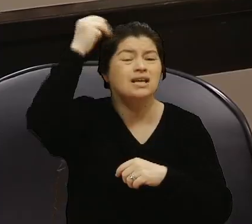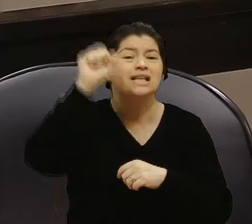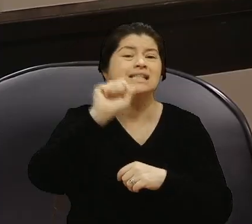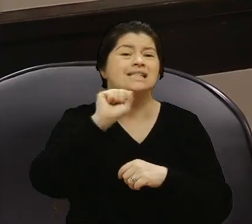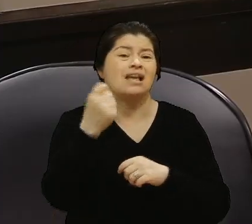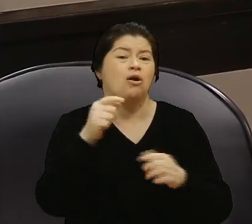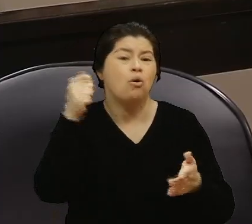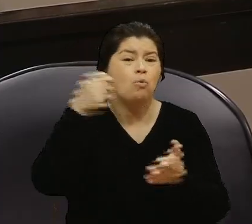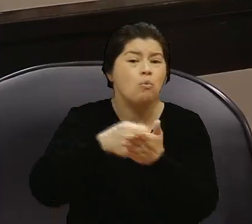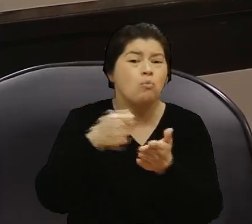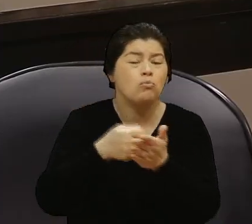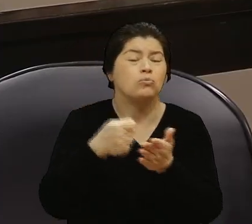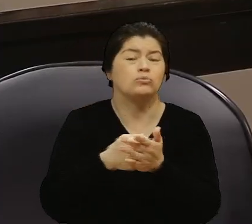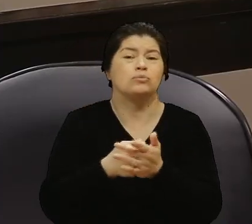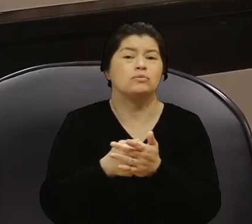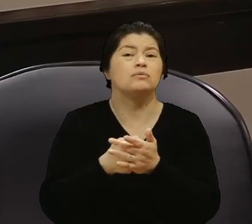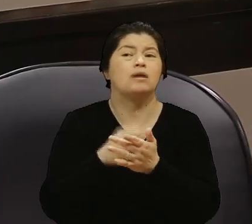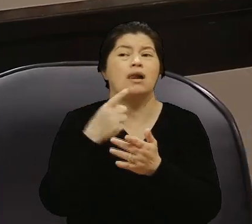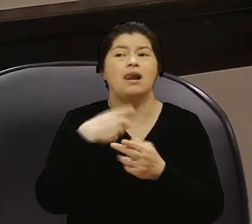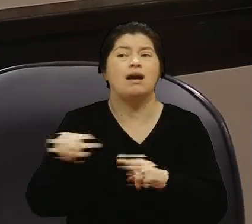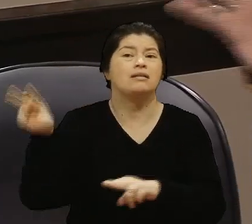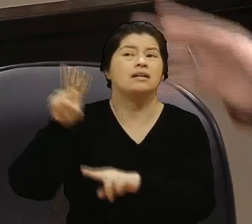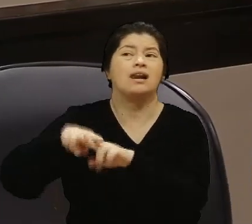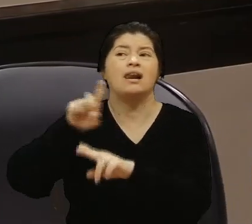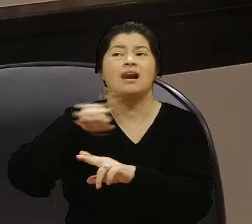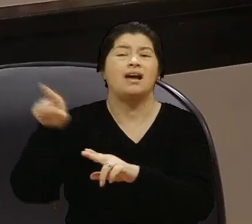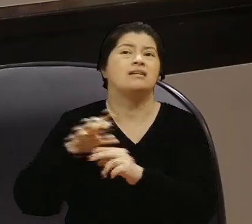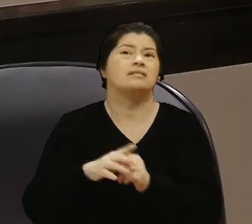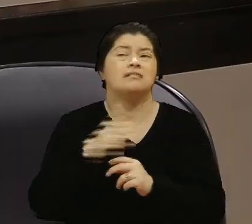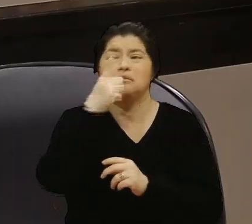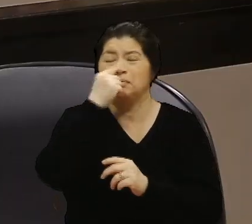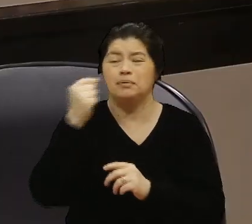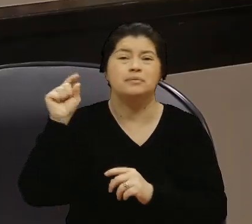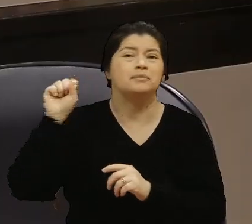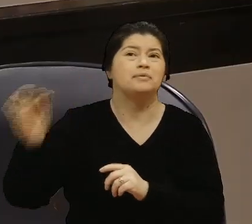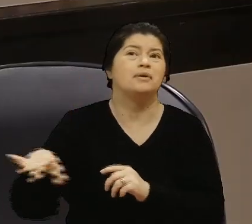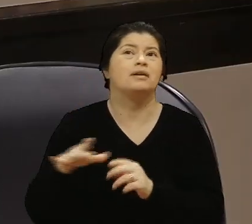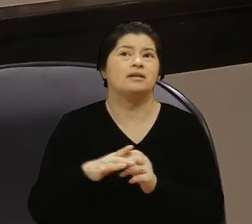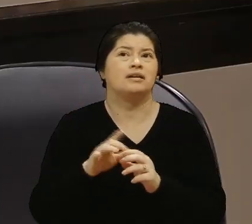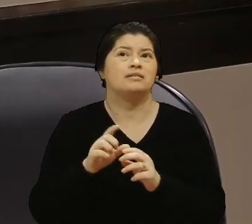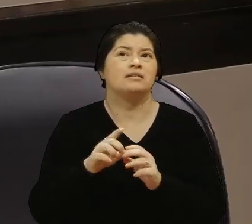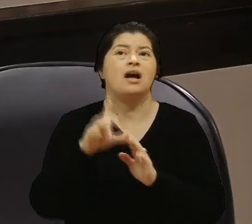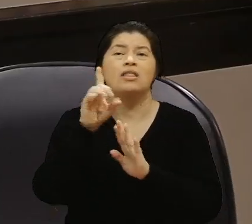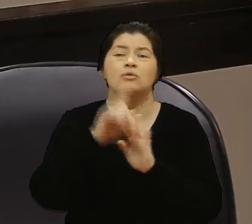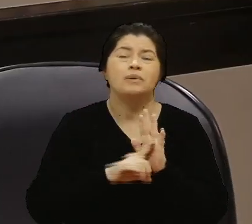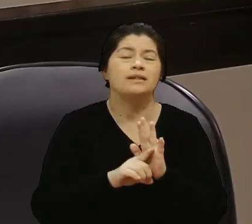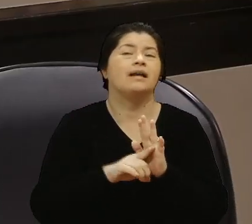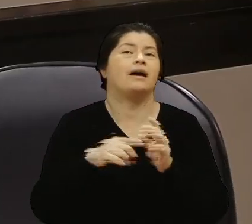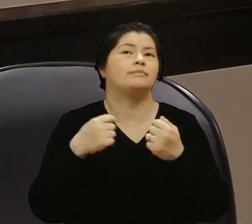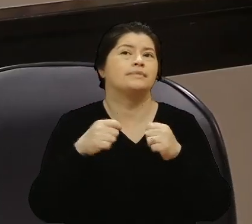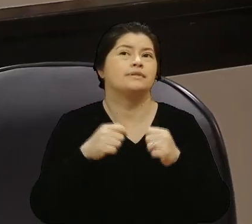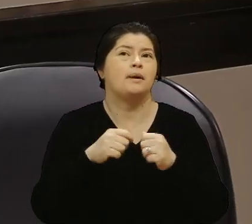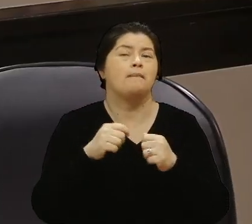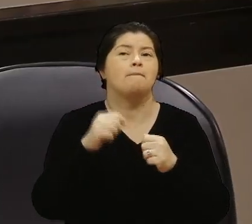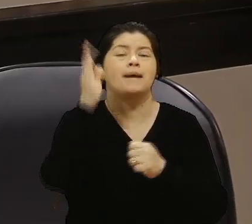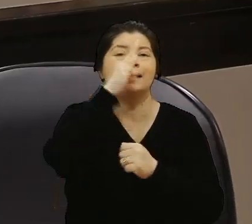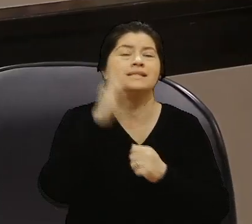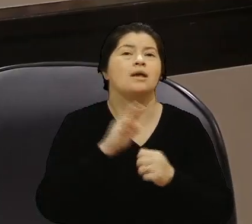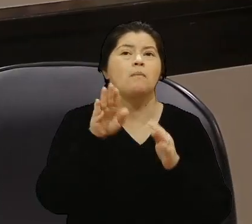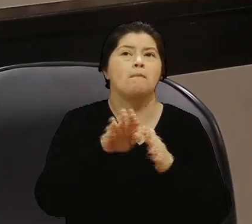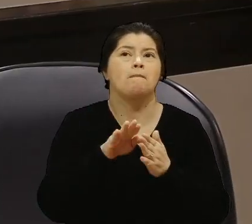cara apodrecesse na cadeia. Não precisava nem ter feito essa lei aí. Que cada um diz uma coisa, né? Vai sair um documentário, indico para a senhora, na Brasil Paralelo, sobre